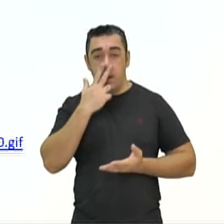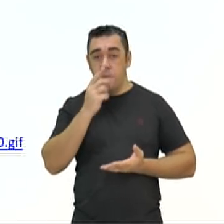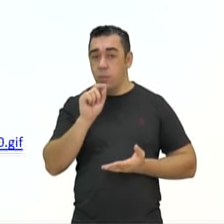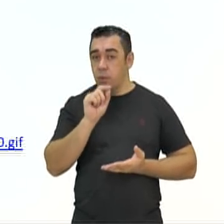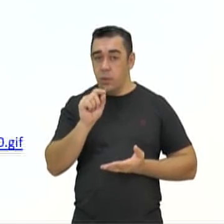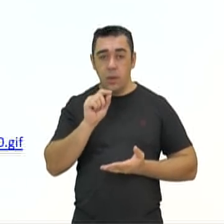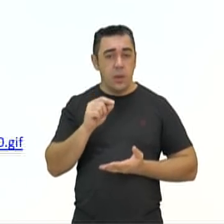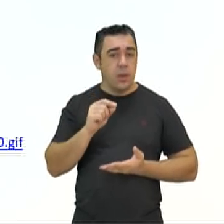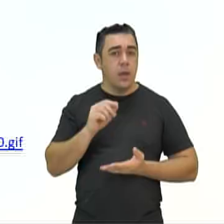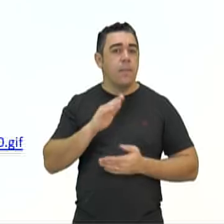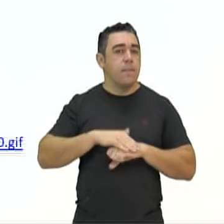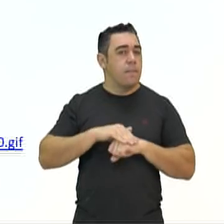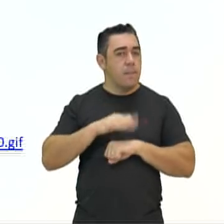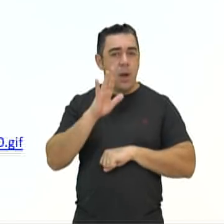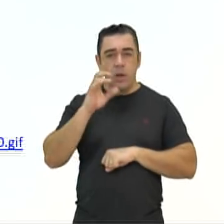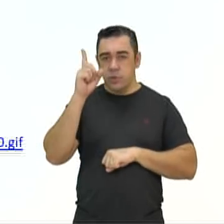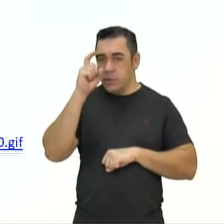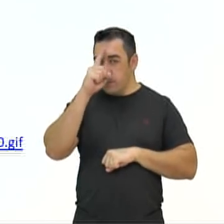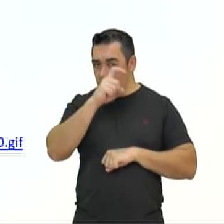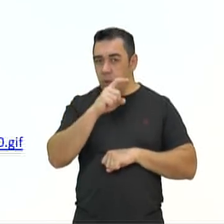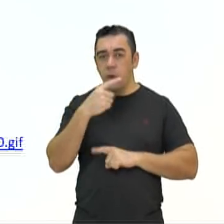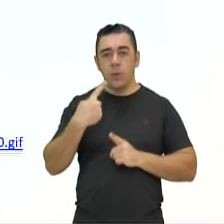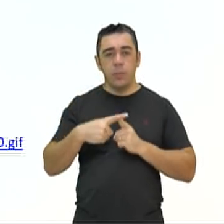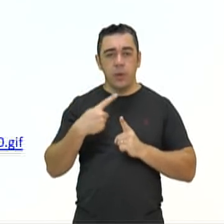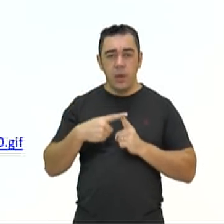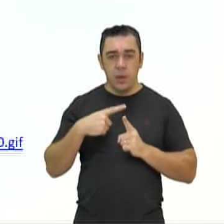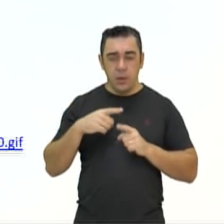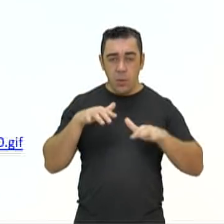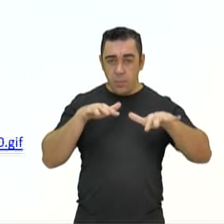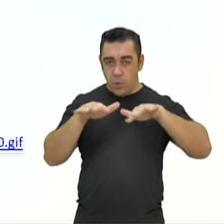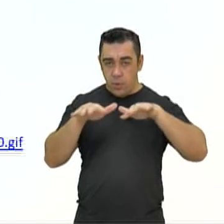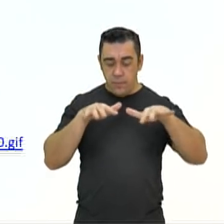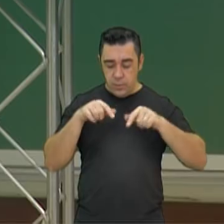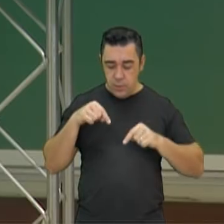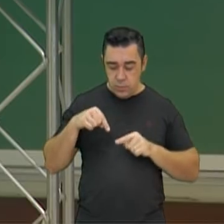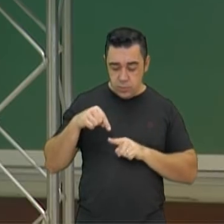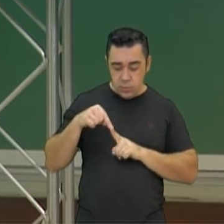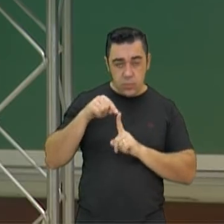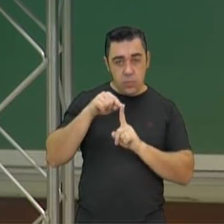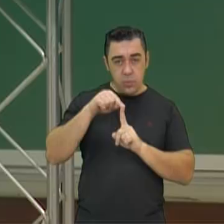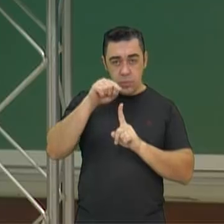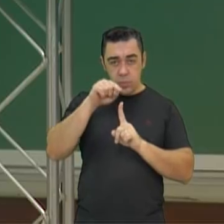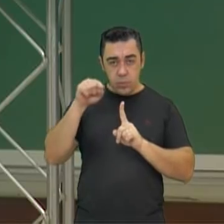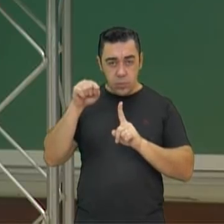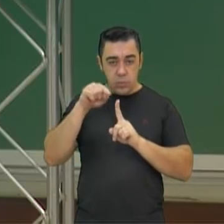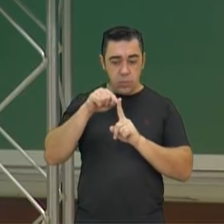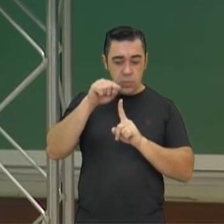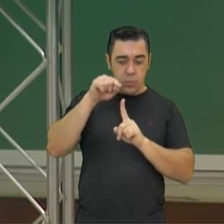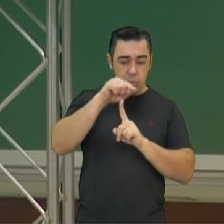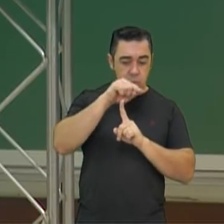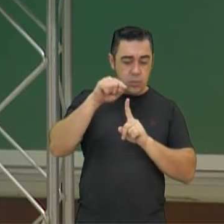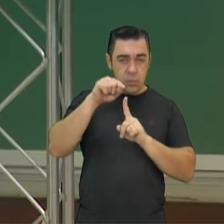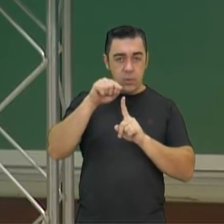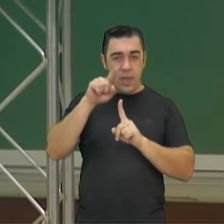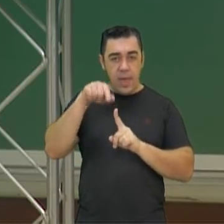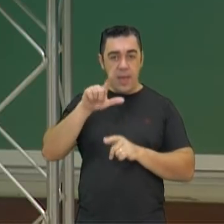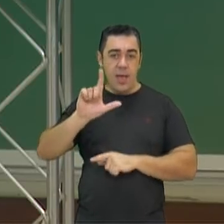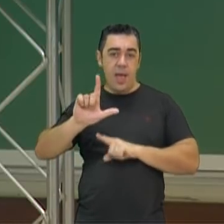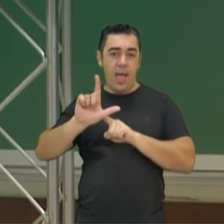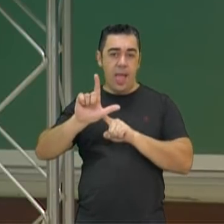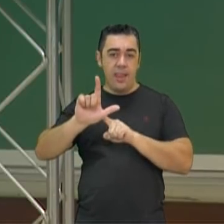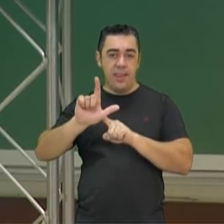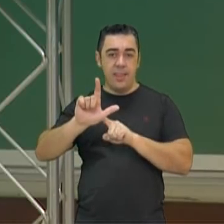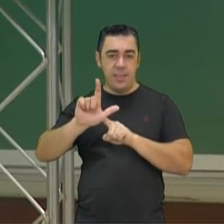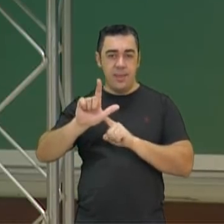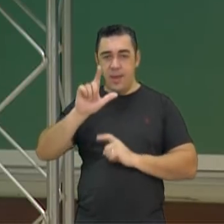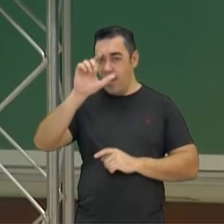das jogadas mais difíceis. É a jogada que os alunos, né, e os que começam a iniciar o jogo de xadrez têm mais